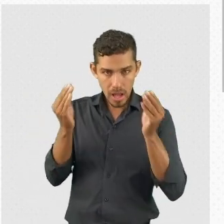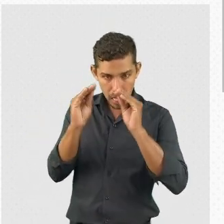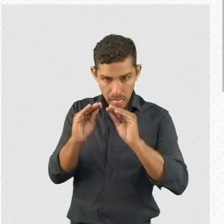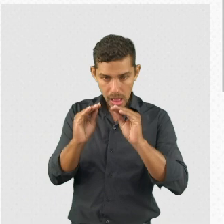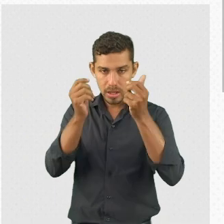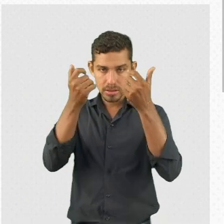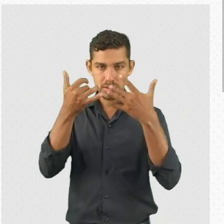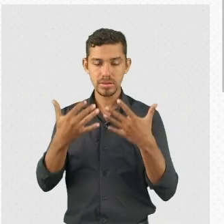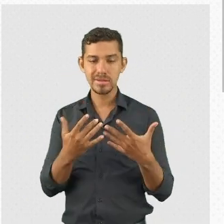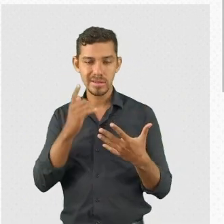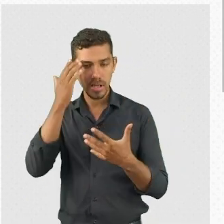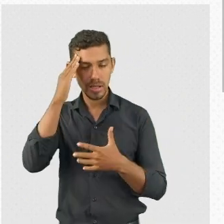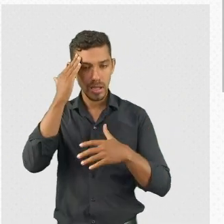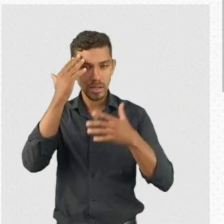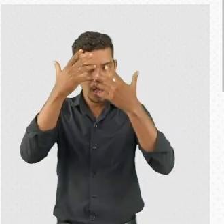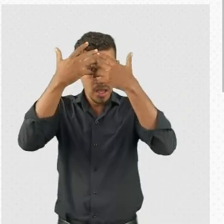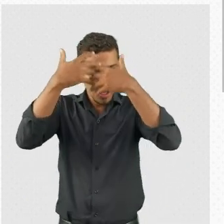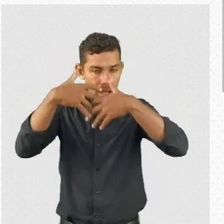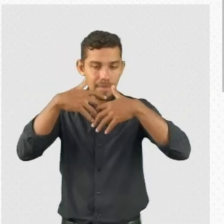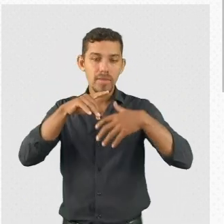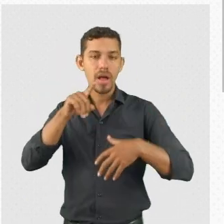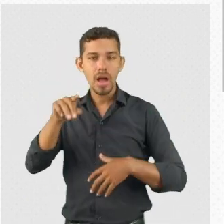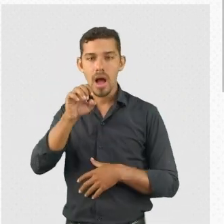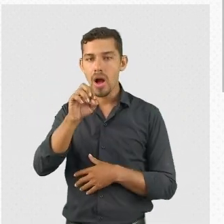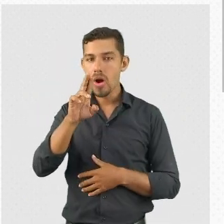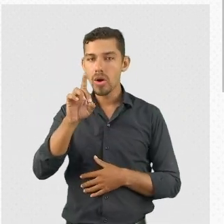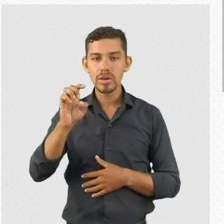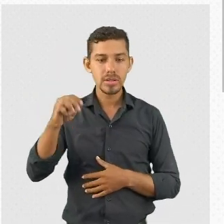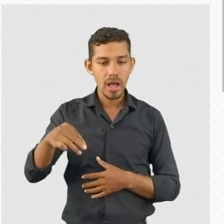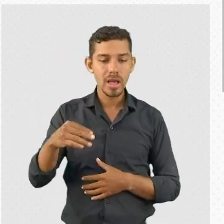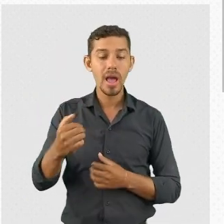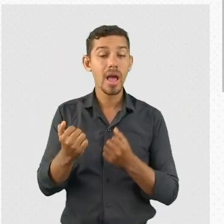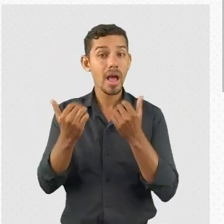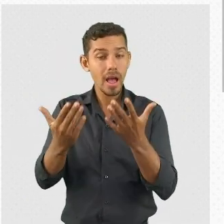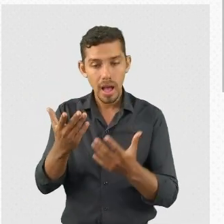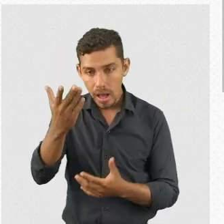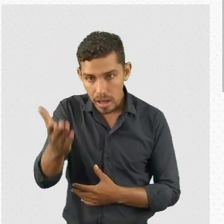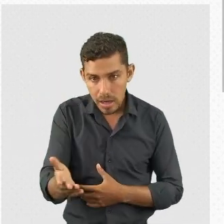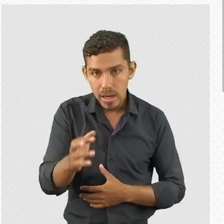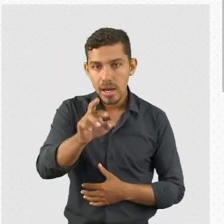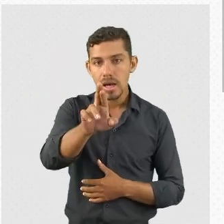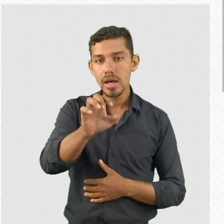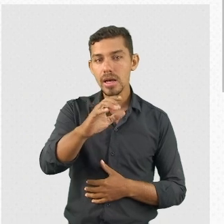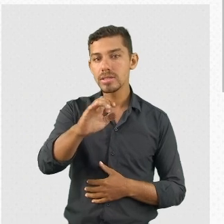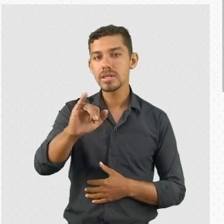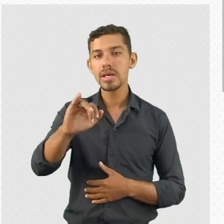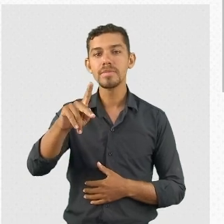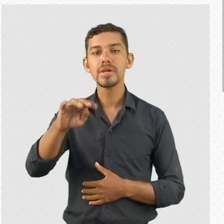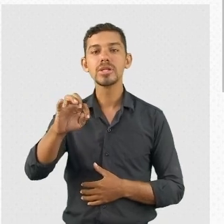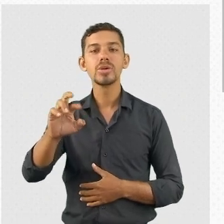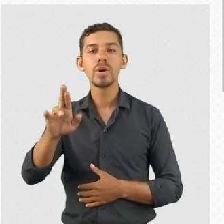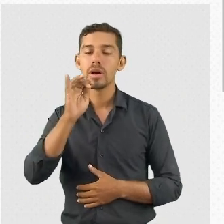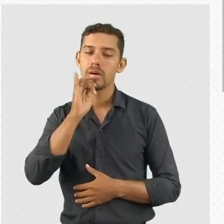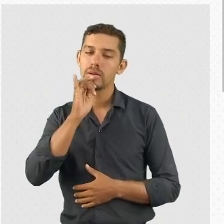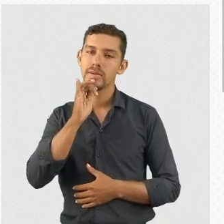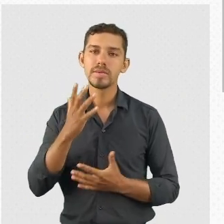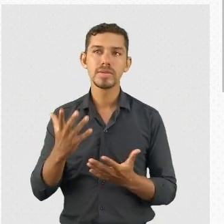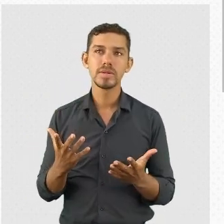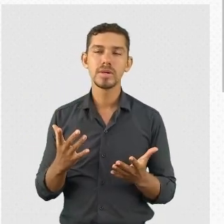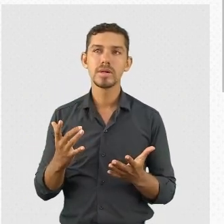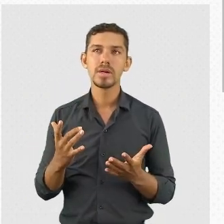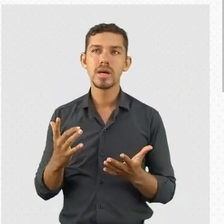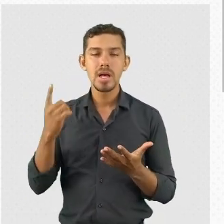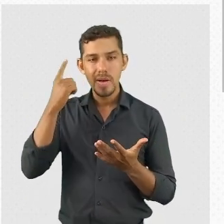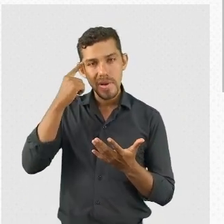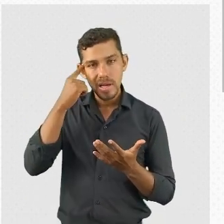fica subentendido que aquela ordem é sempre para o receptor. Por que a gente fala assim? Quando nós